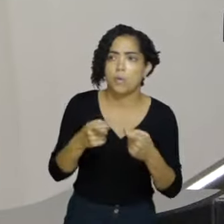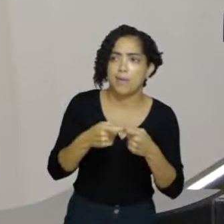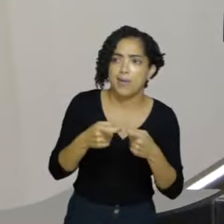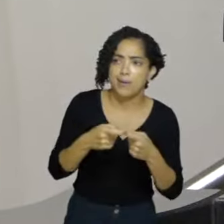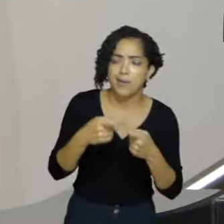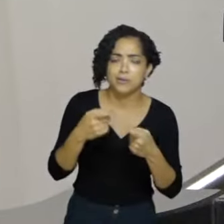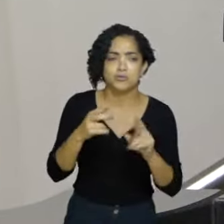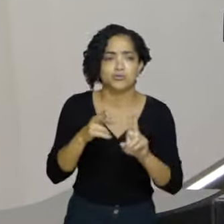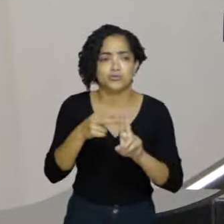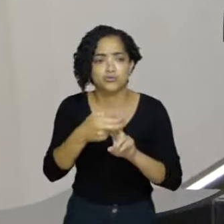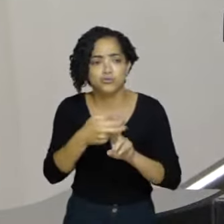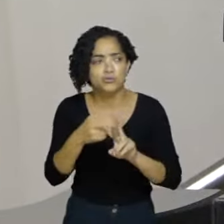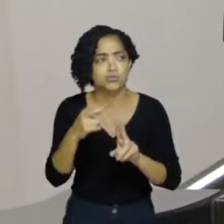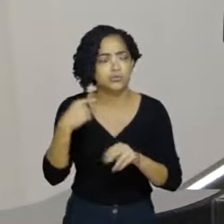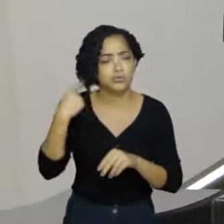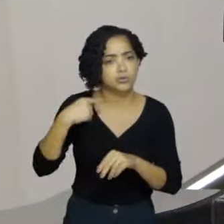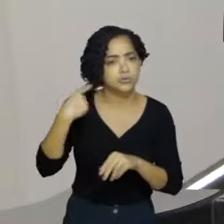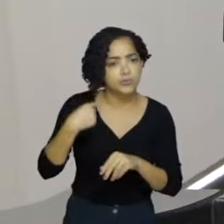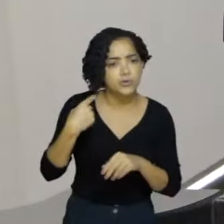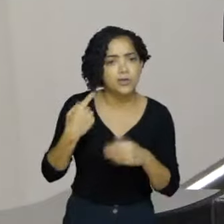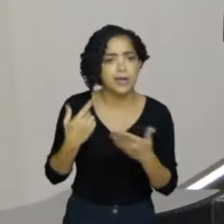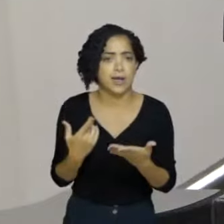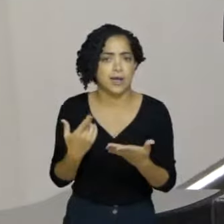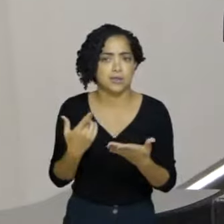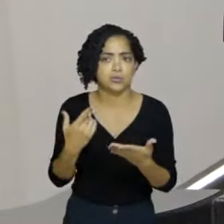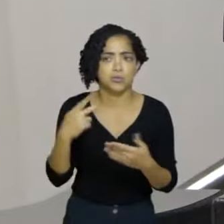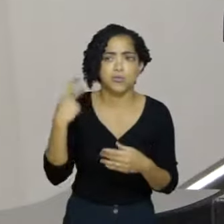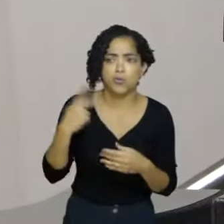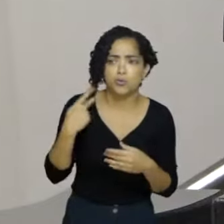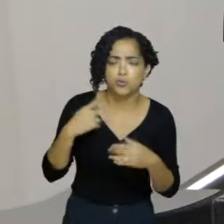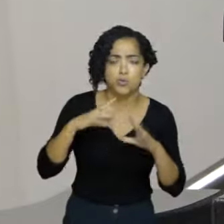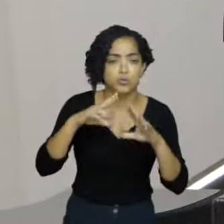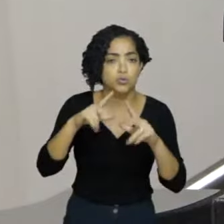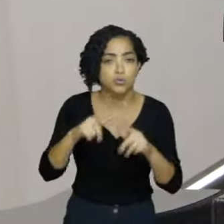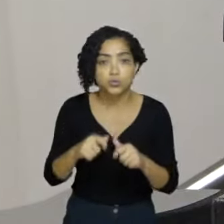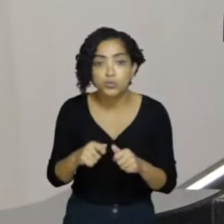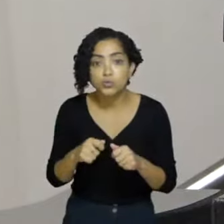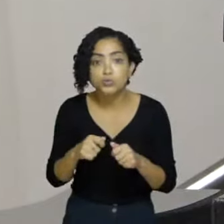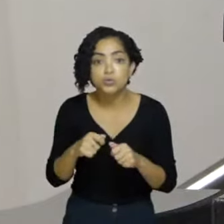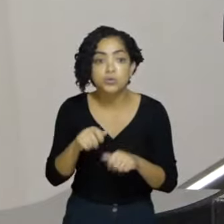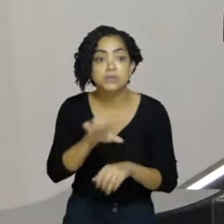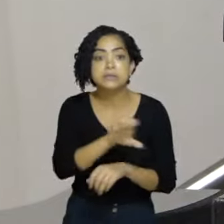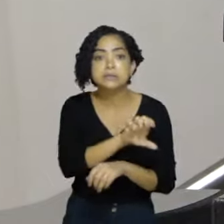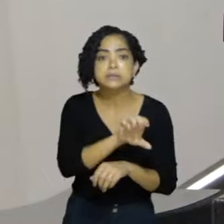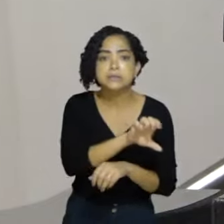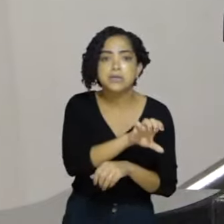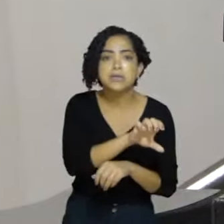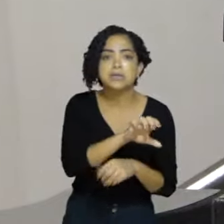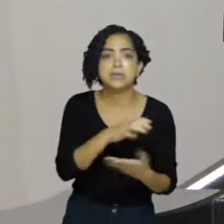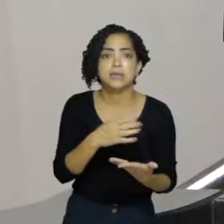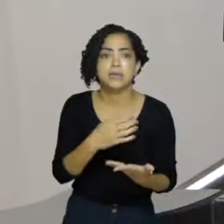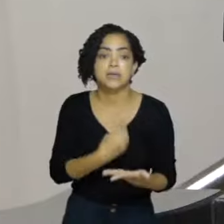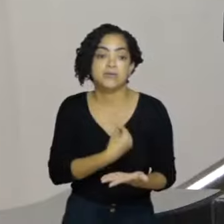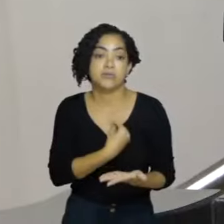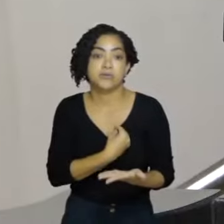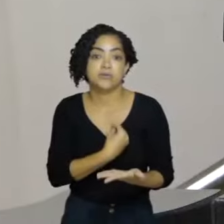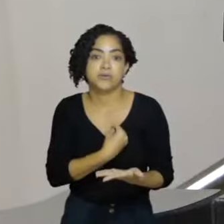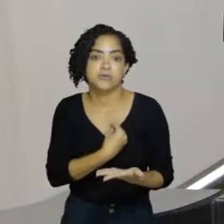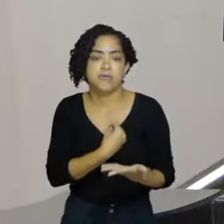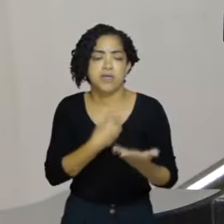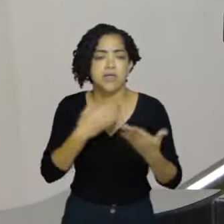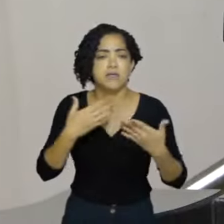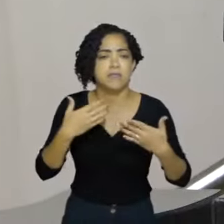o advogado da Defensoria Pública, o promotor, todo mundo que é de esquerda não deve viver sua vida de uma forma leve,